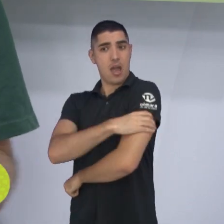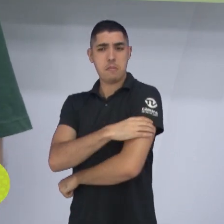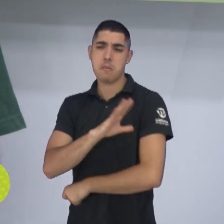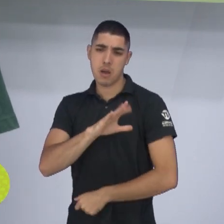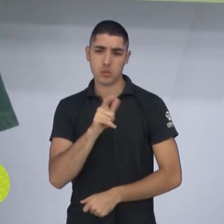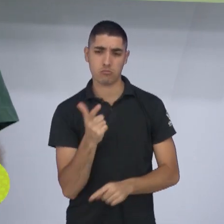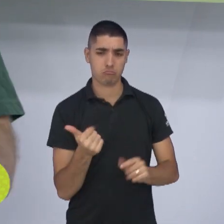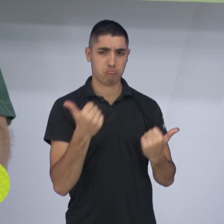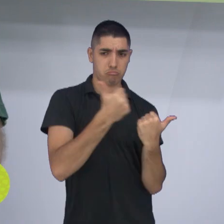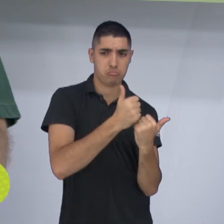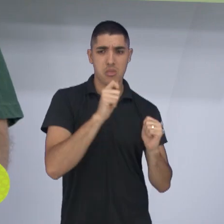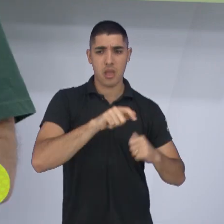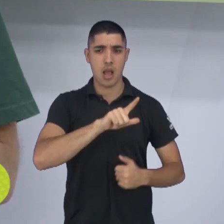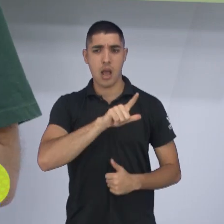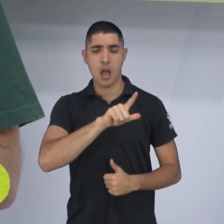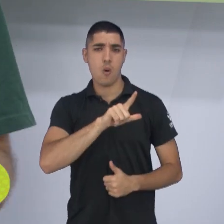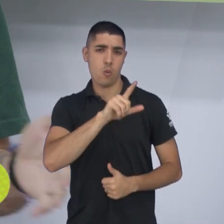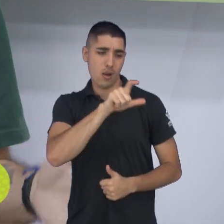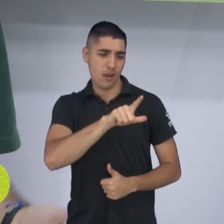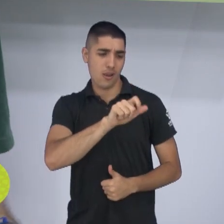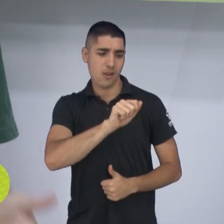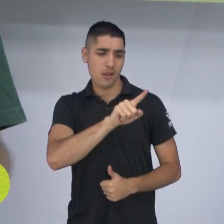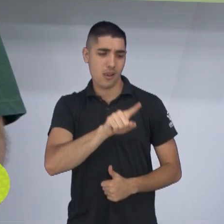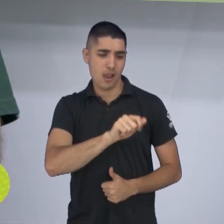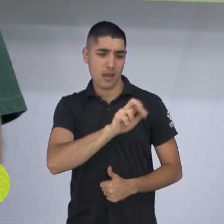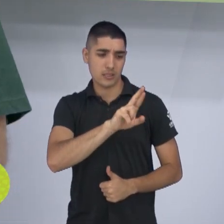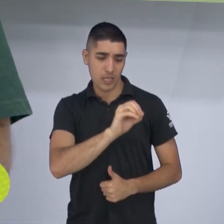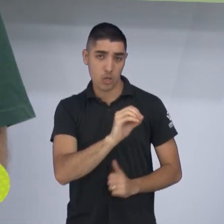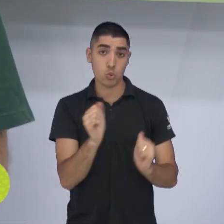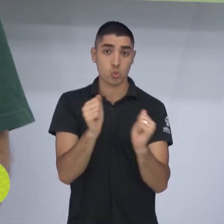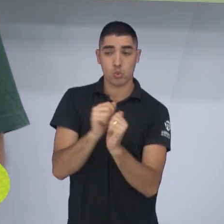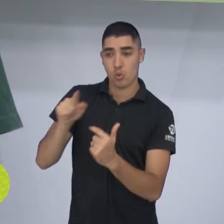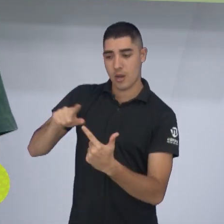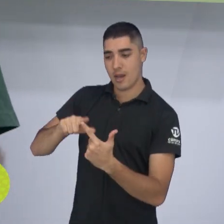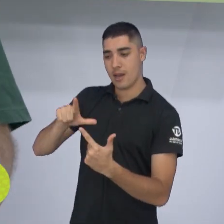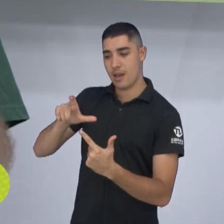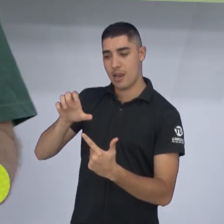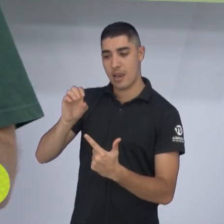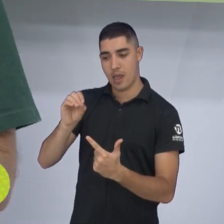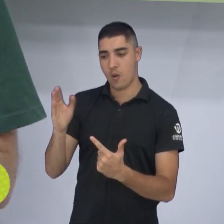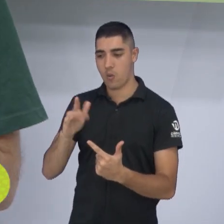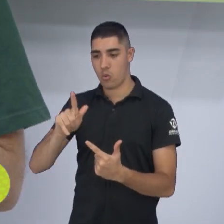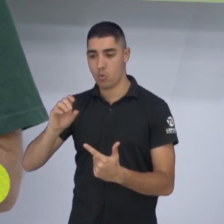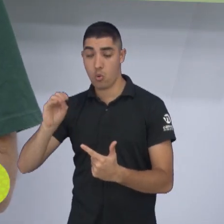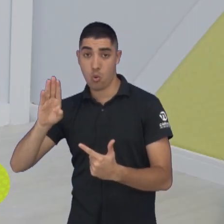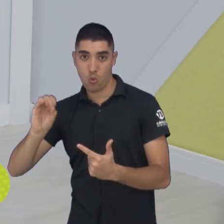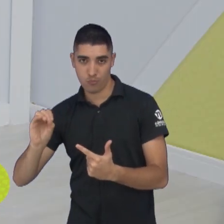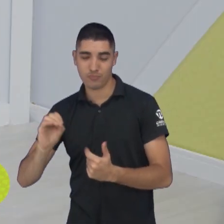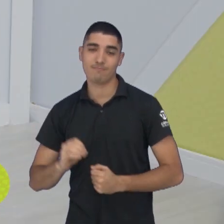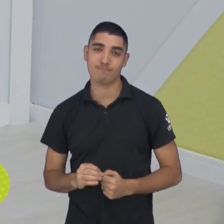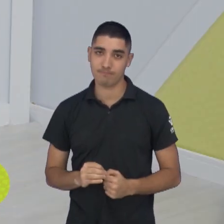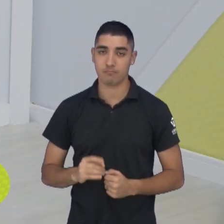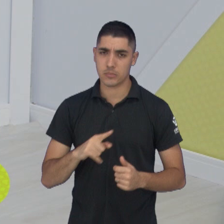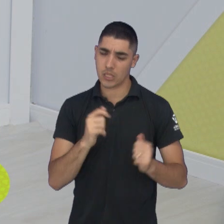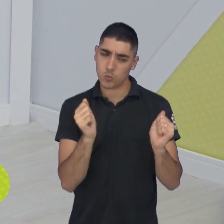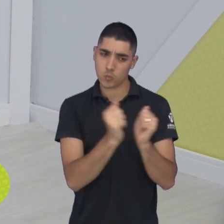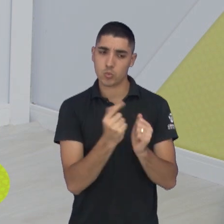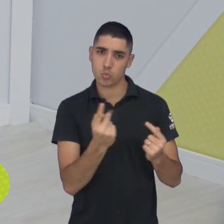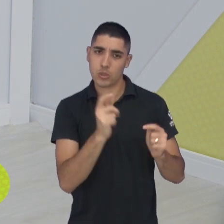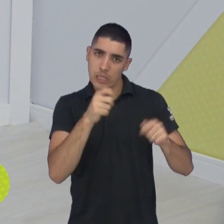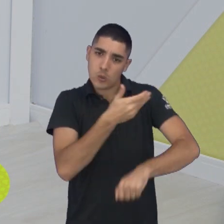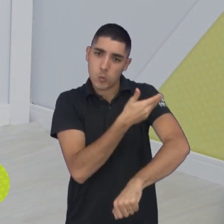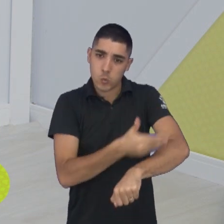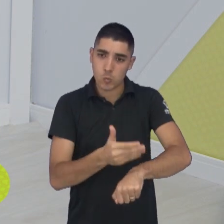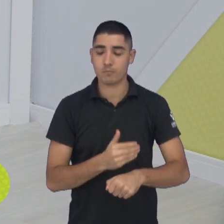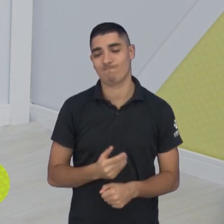jogar junto com o Léo Gobo. Precisa entrosar essa dupla, já que a dupla Léo Gobo e Caio César já estava mais entrosada. Pois é, força aí